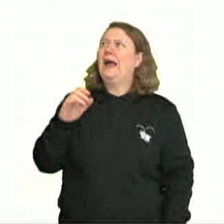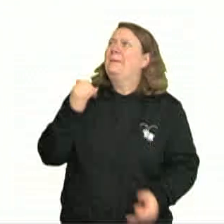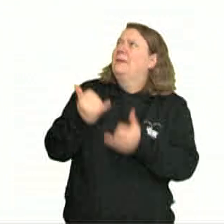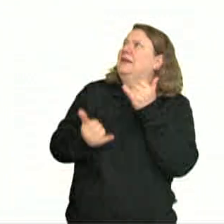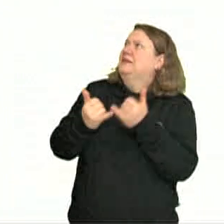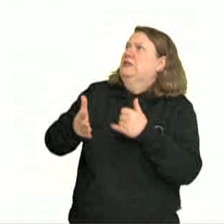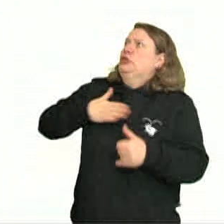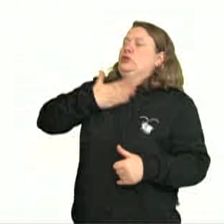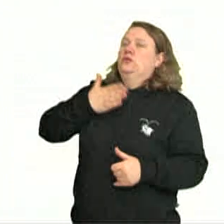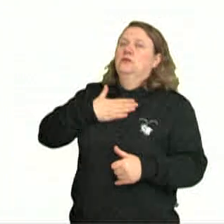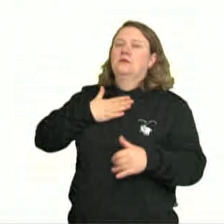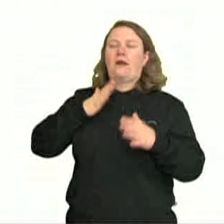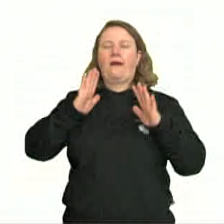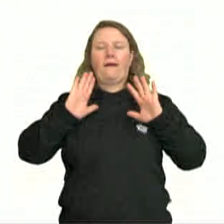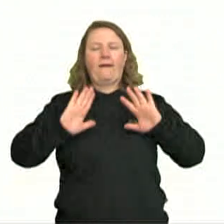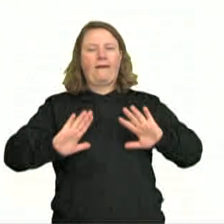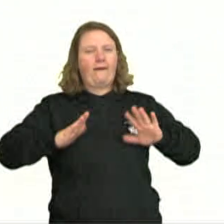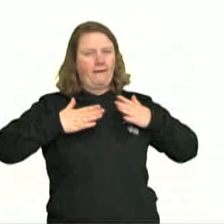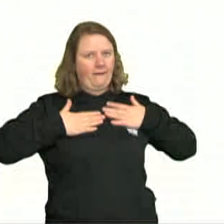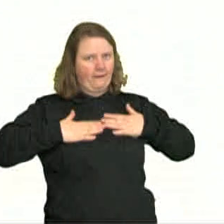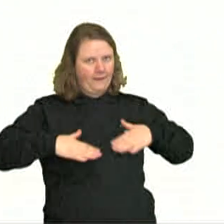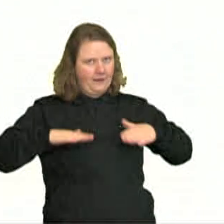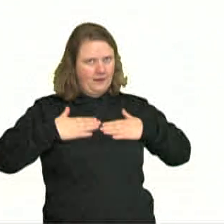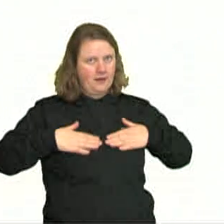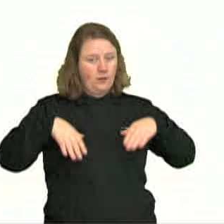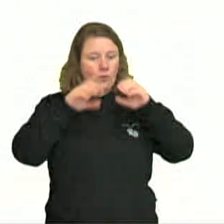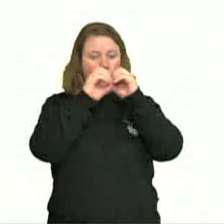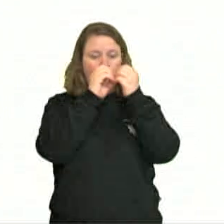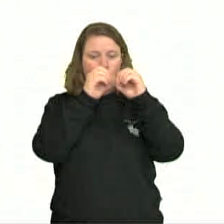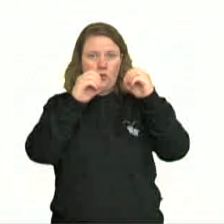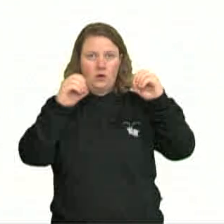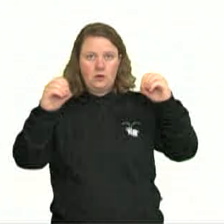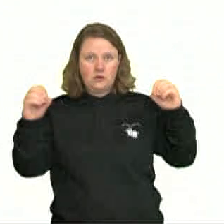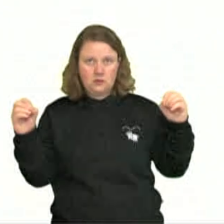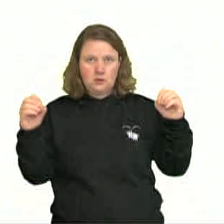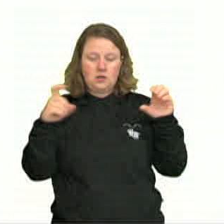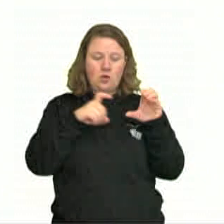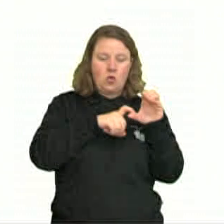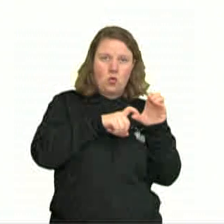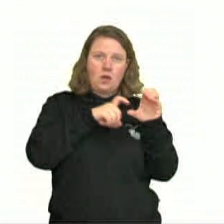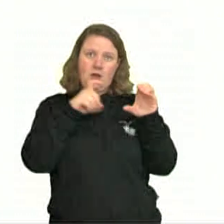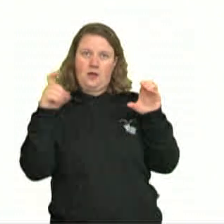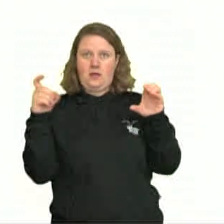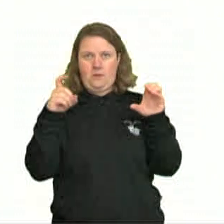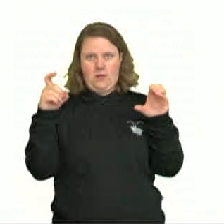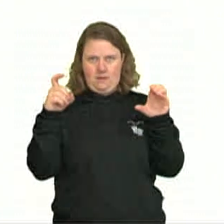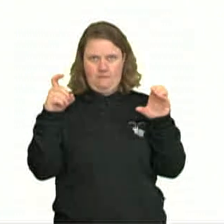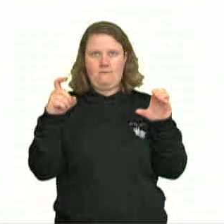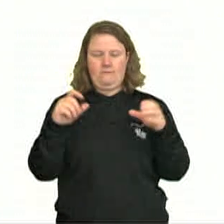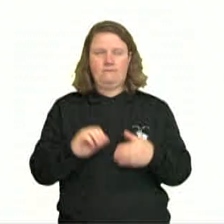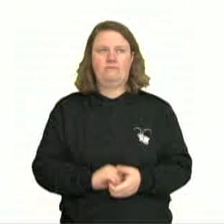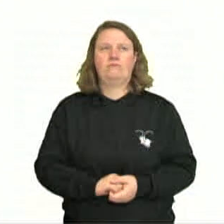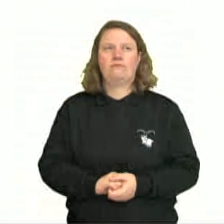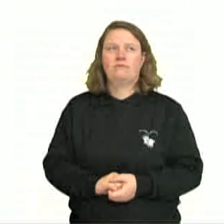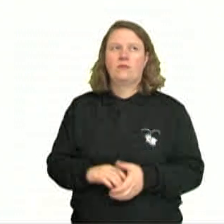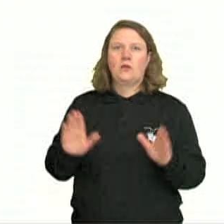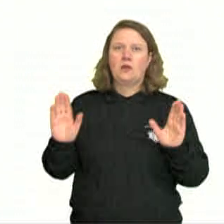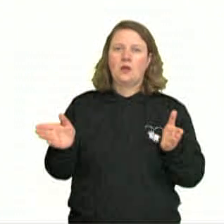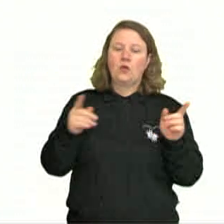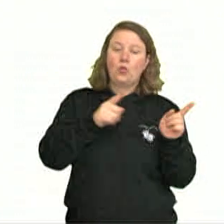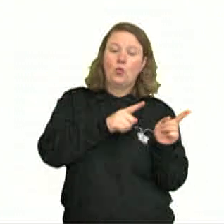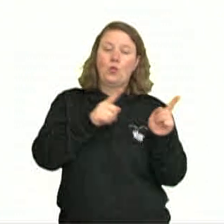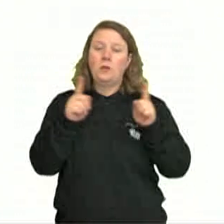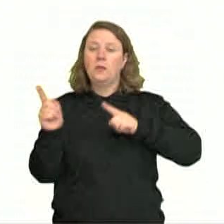e tentar dar conta das orações coordenadas, as orações independentes sintaticamente, né? O período